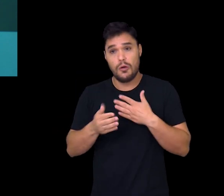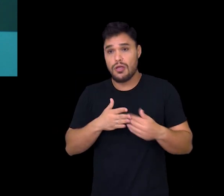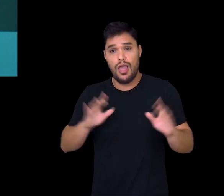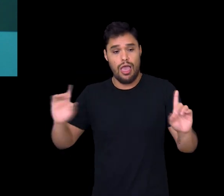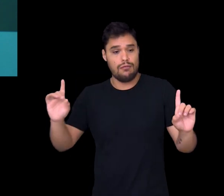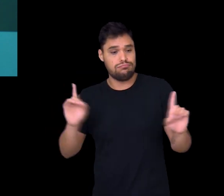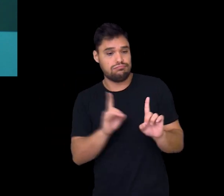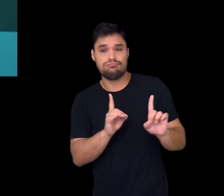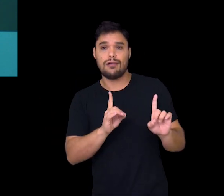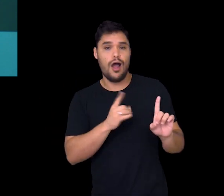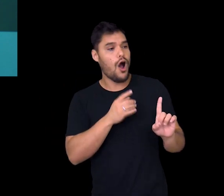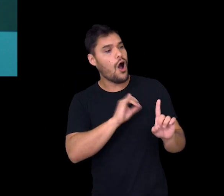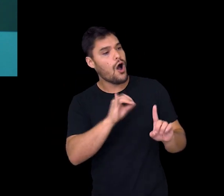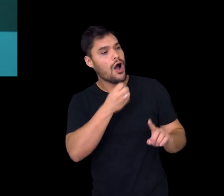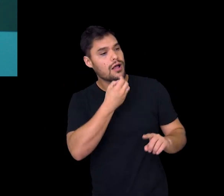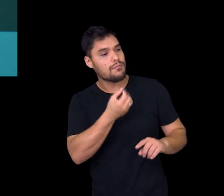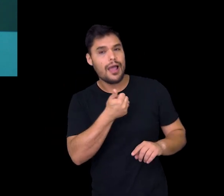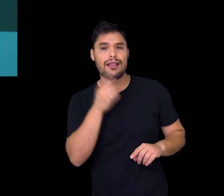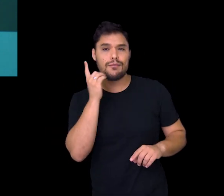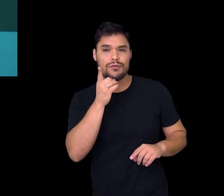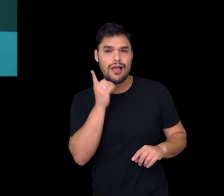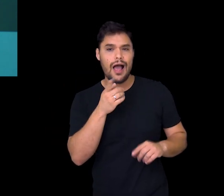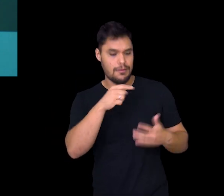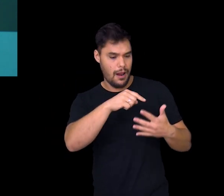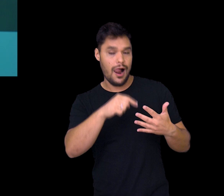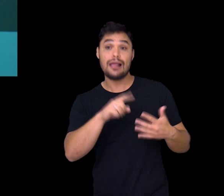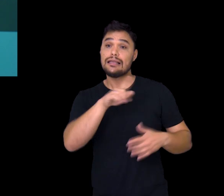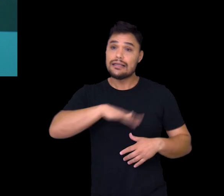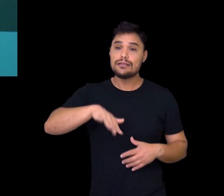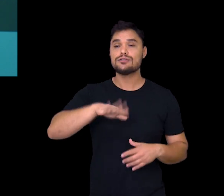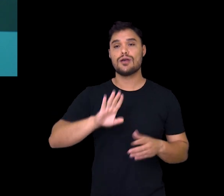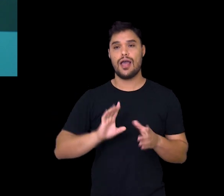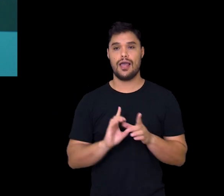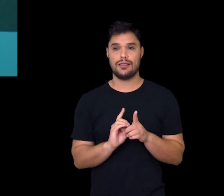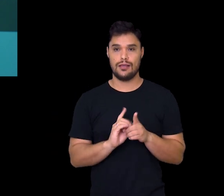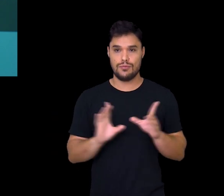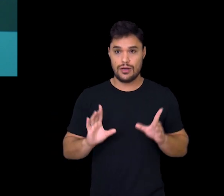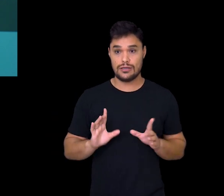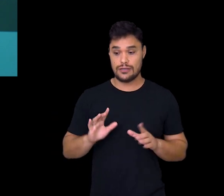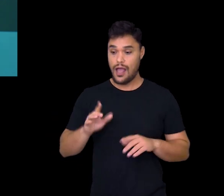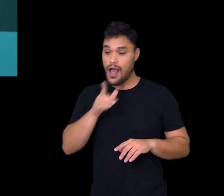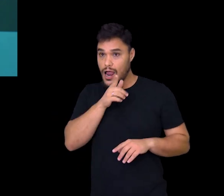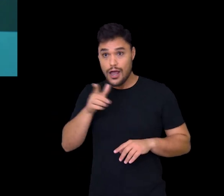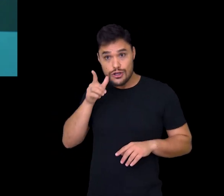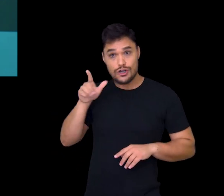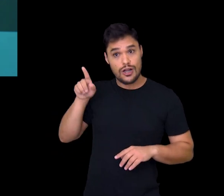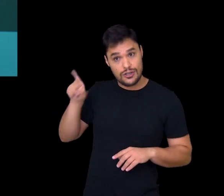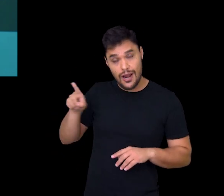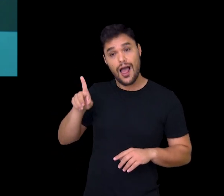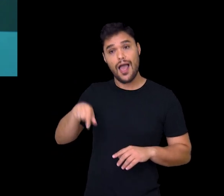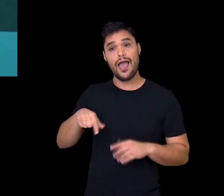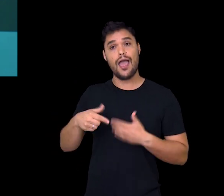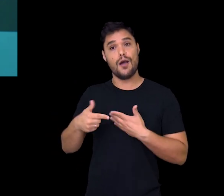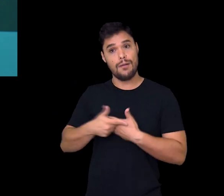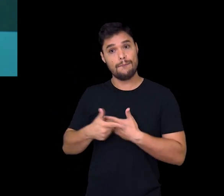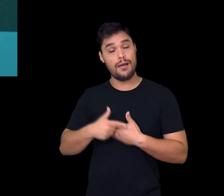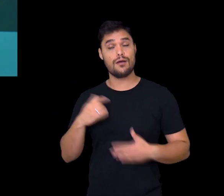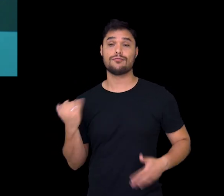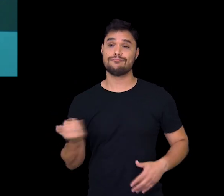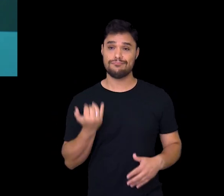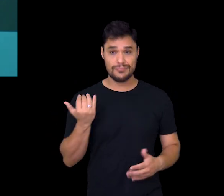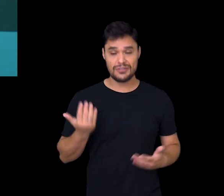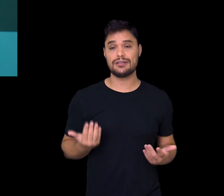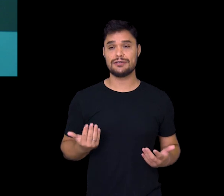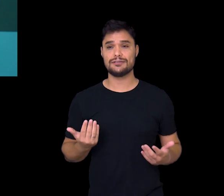olha, aquele negócio que o senhor falou e tal. Então, isso é democracia. Esse café tem um sentido importantíssimo ali. Foi uma